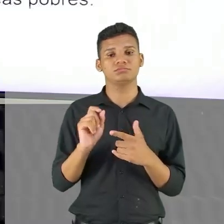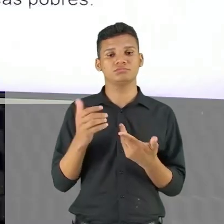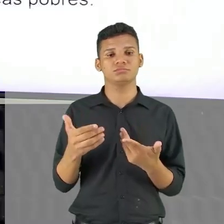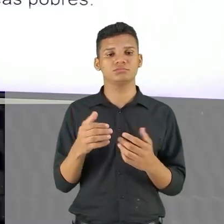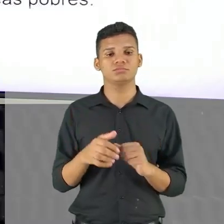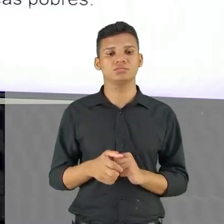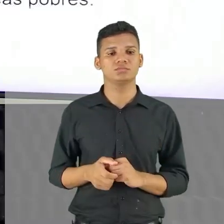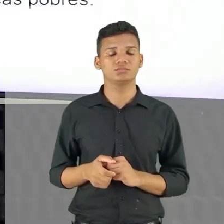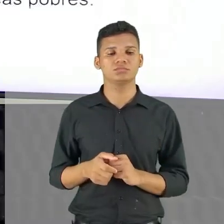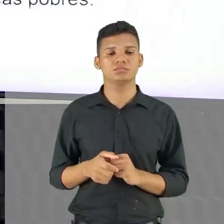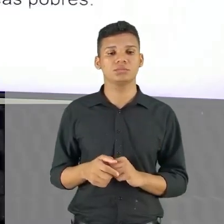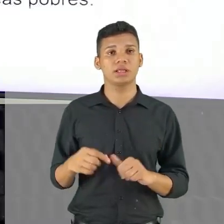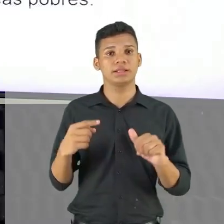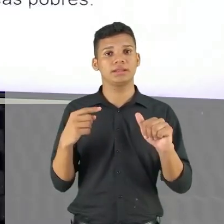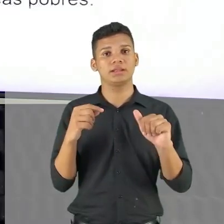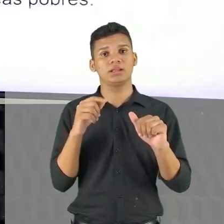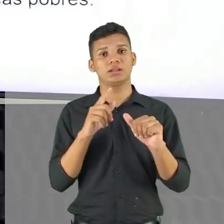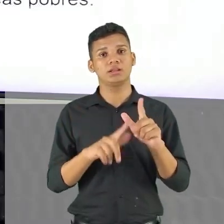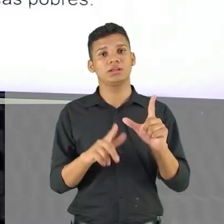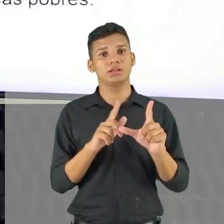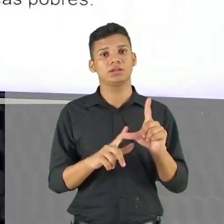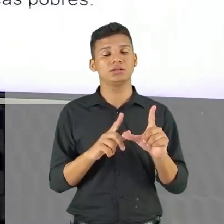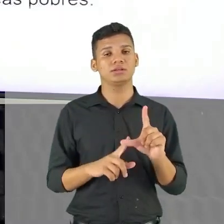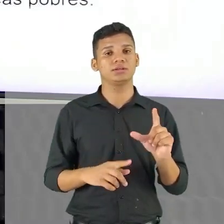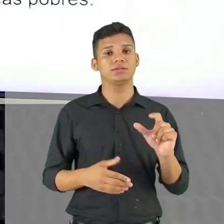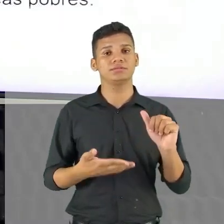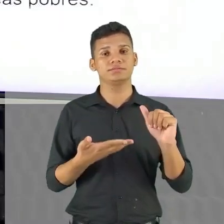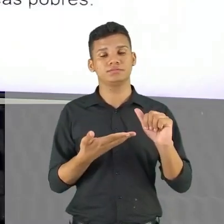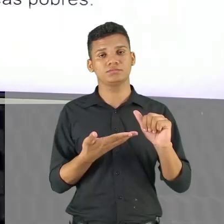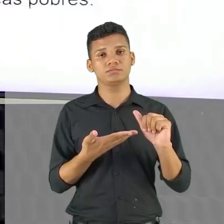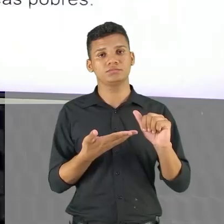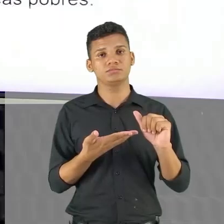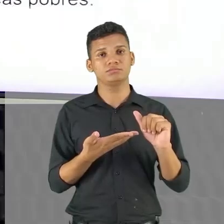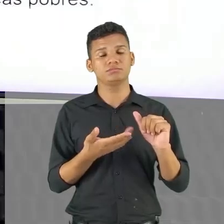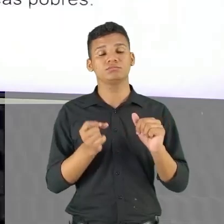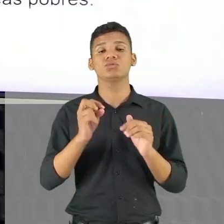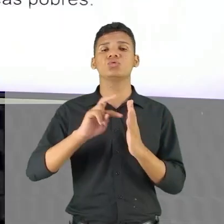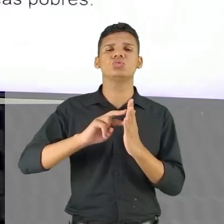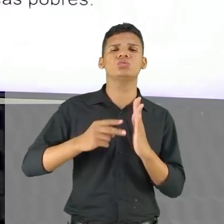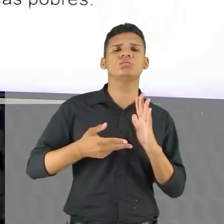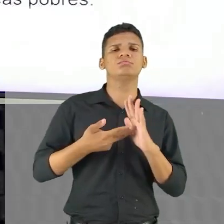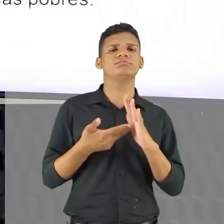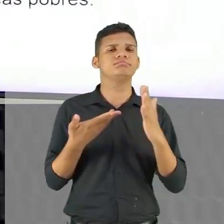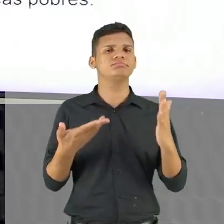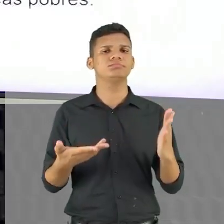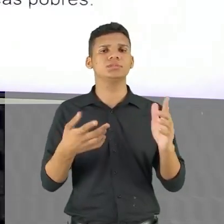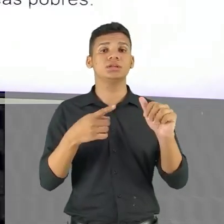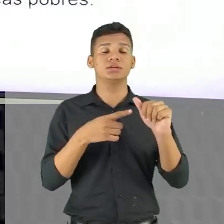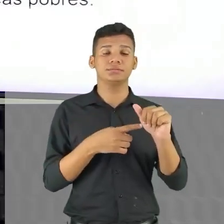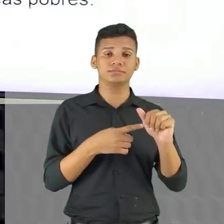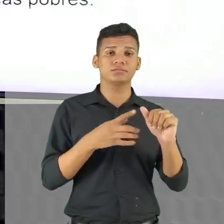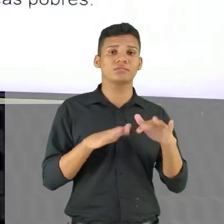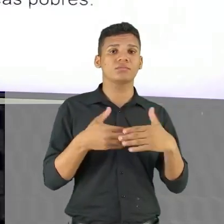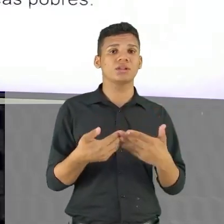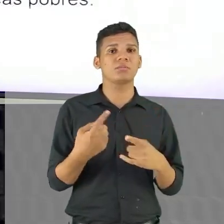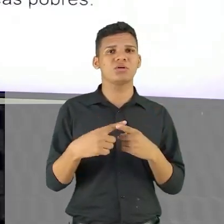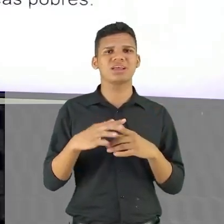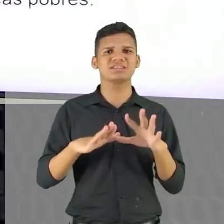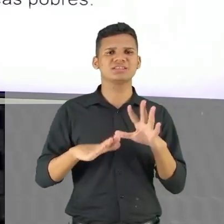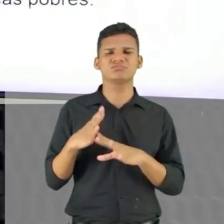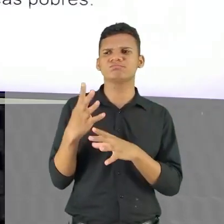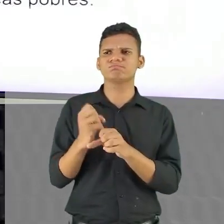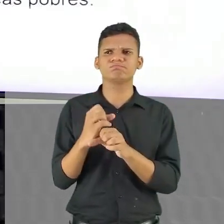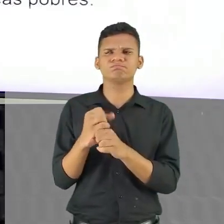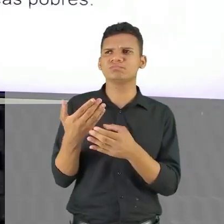é a insustentabilidade do modelo de produção e consumo. O que é isso? Insustentabilidade porque a conta não fecha.